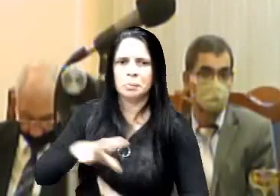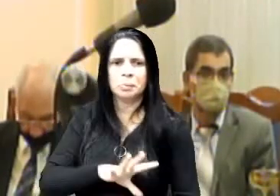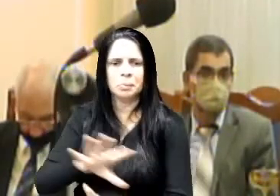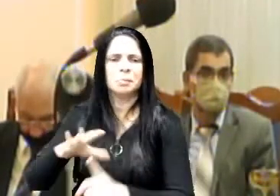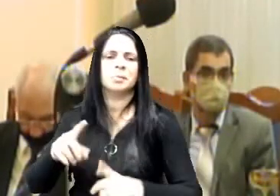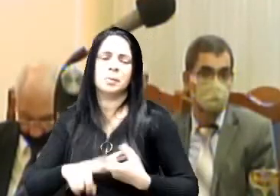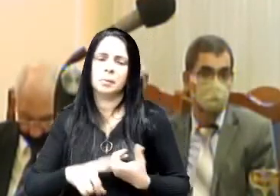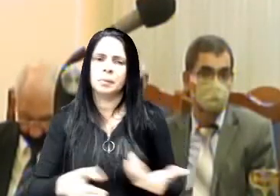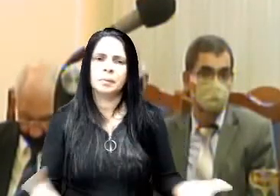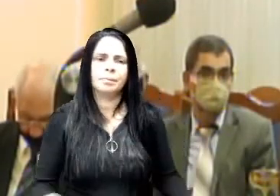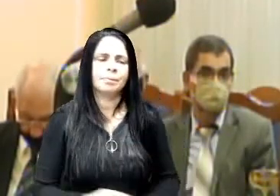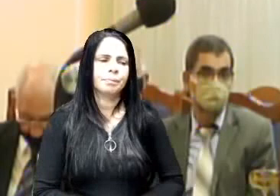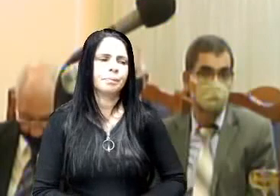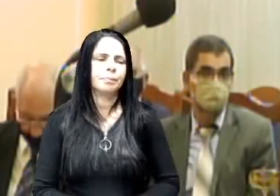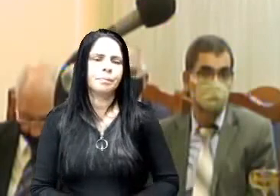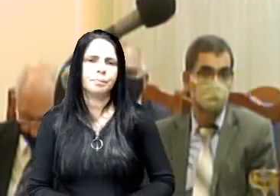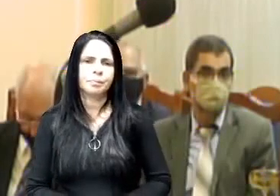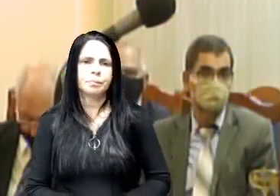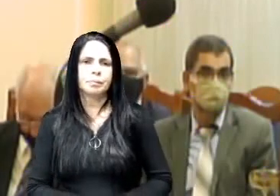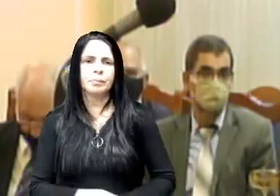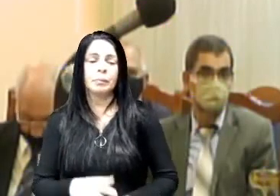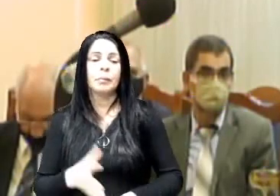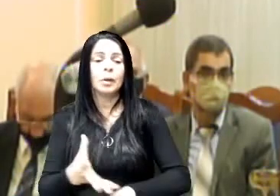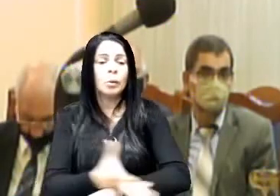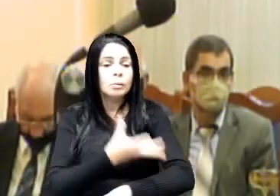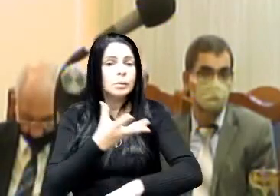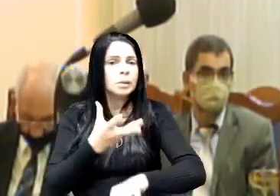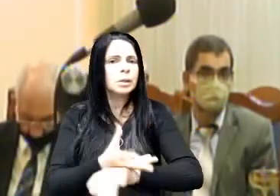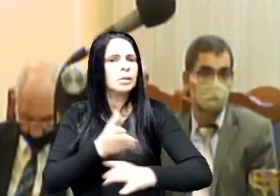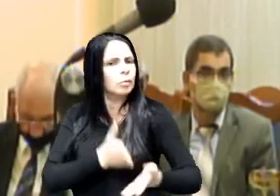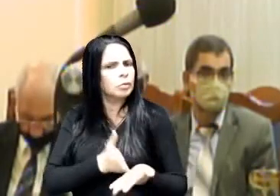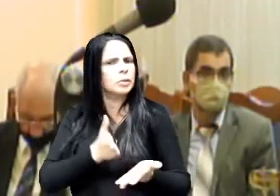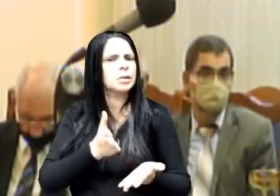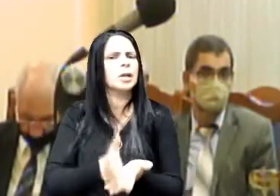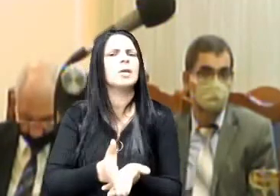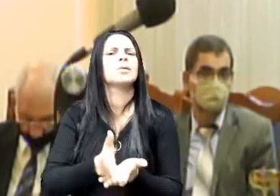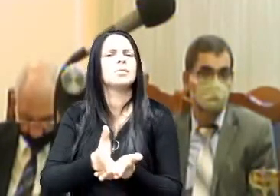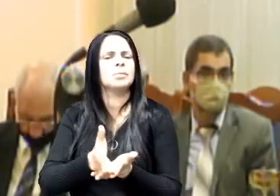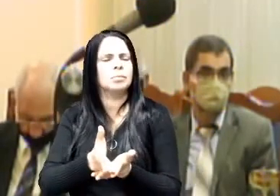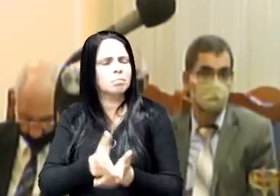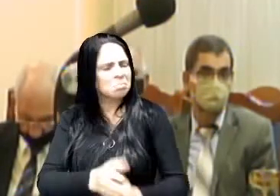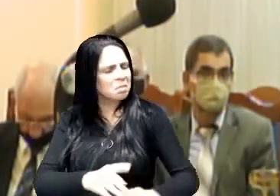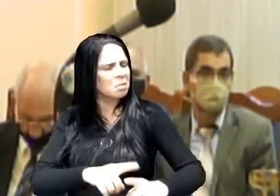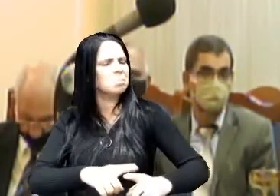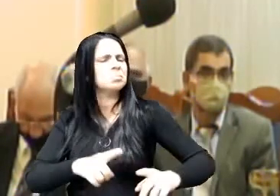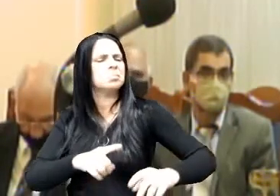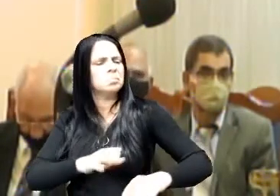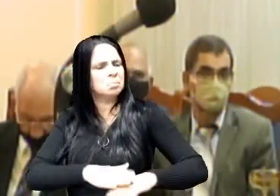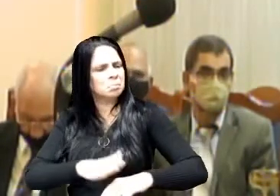Quando a igreja for fiel, quanto mais ela será perseguida?